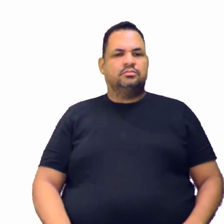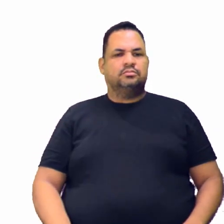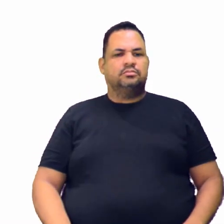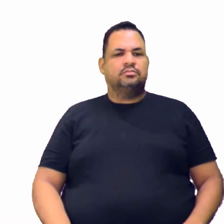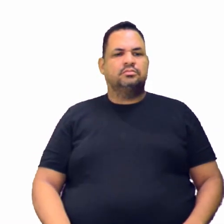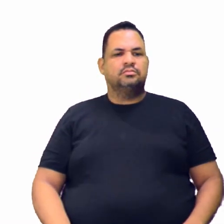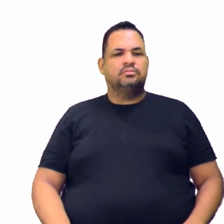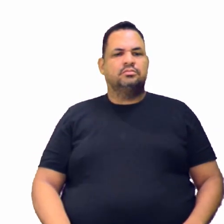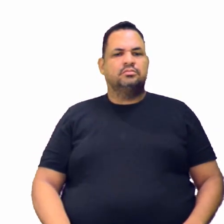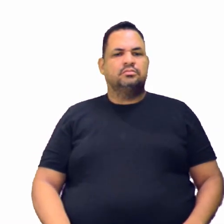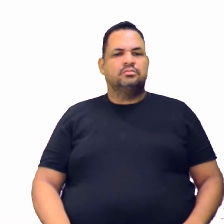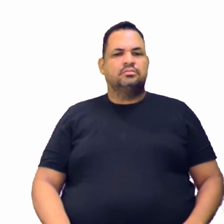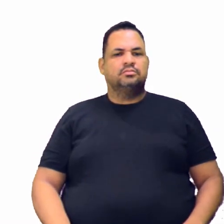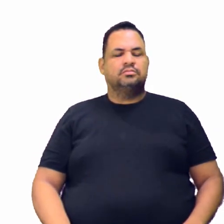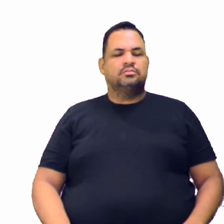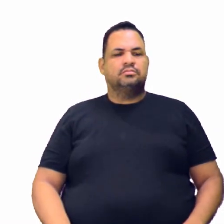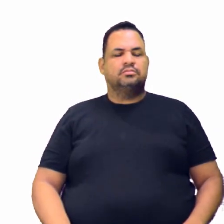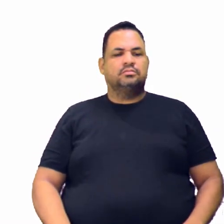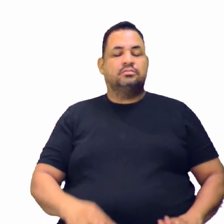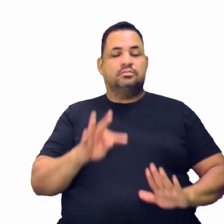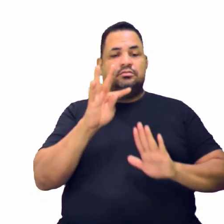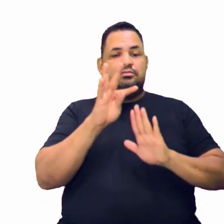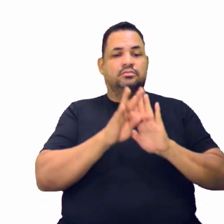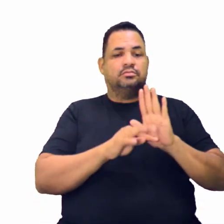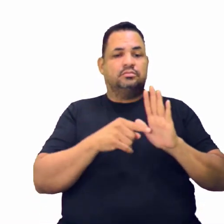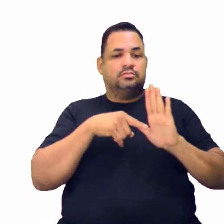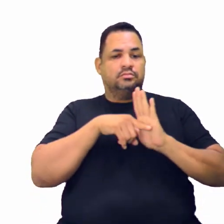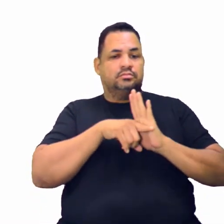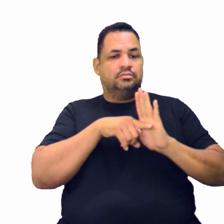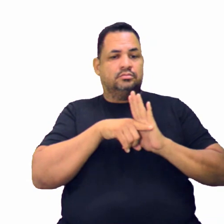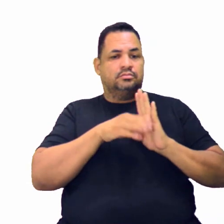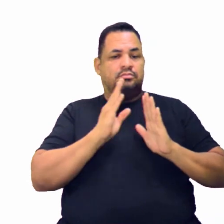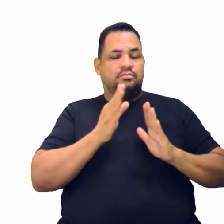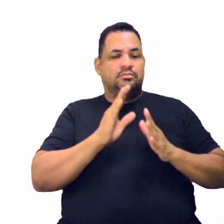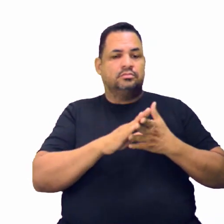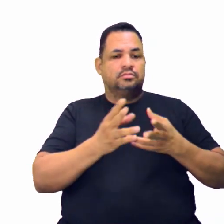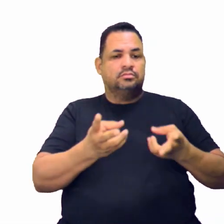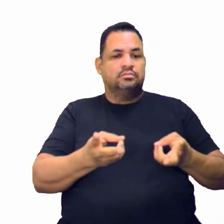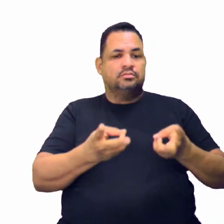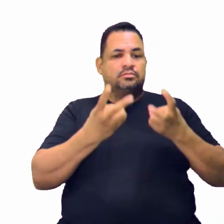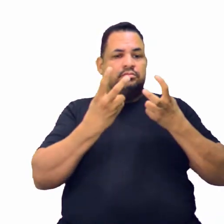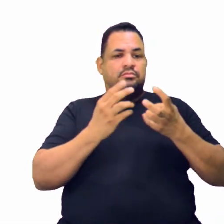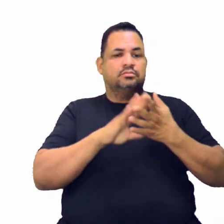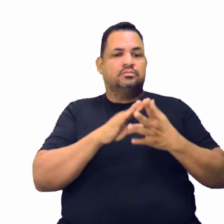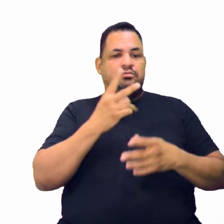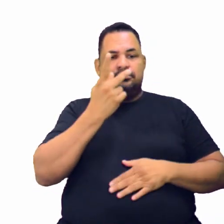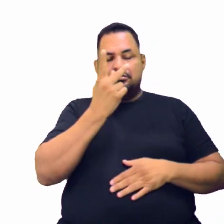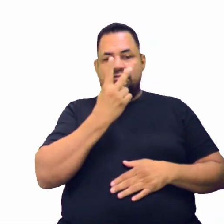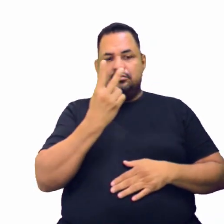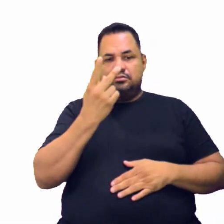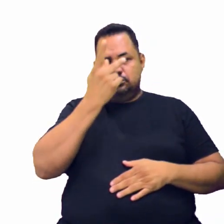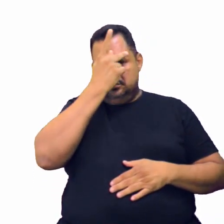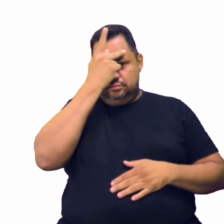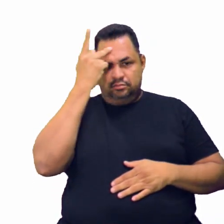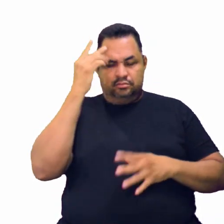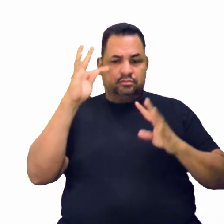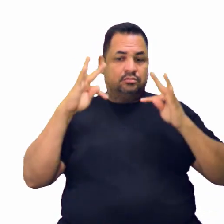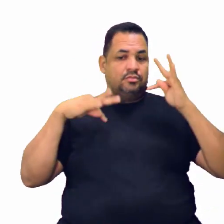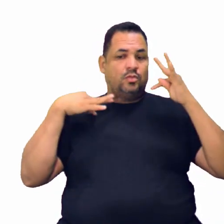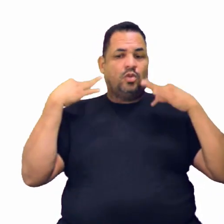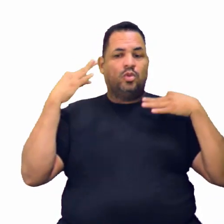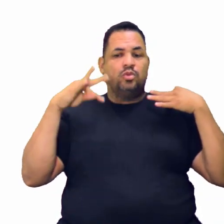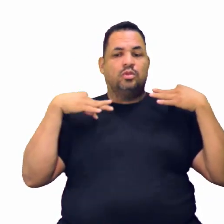ao cartoon, né, ao texto, e você analisa, você já percebe que são duas pessoas que são